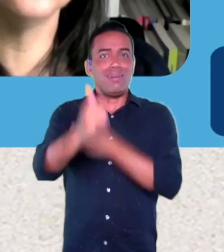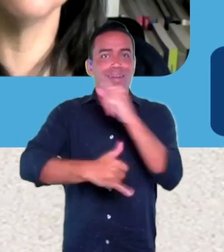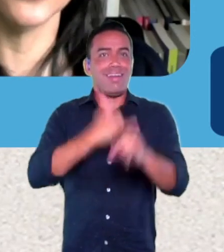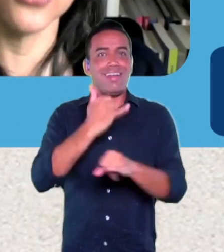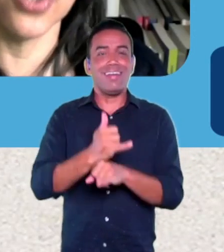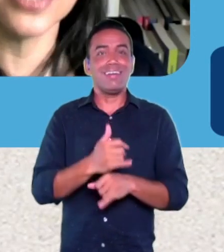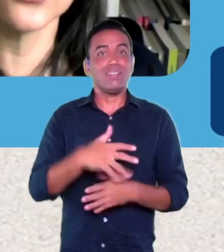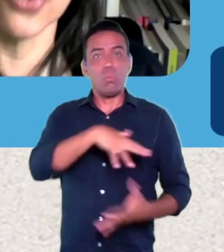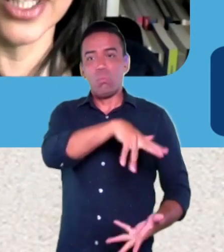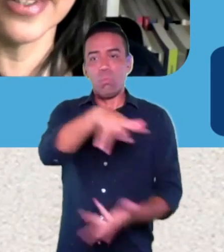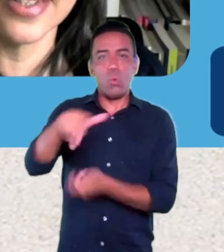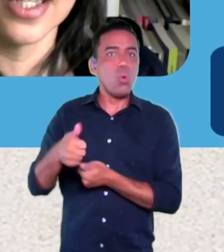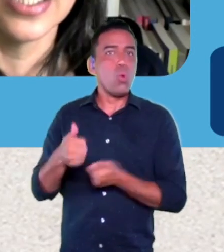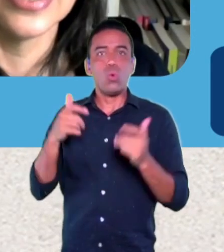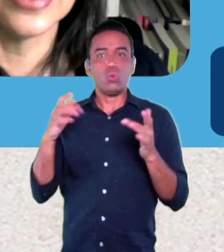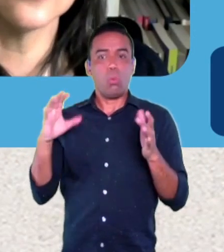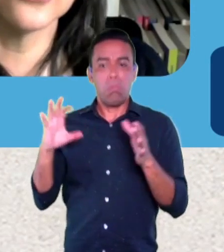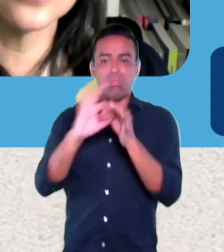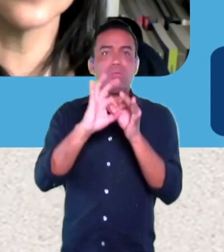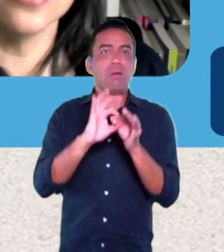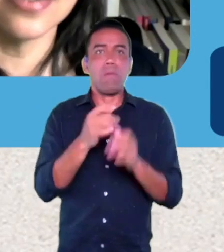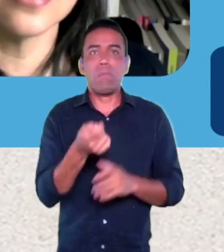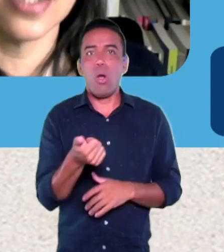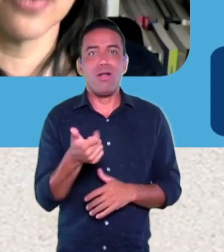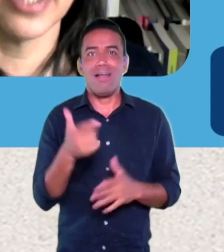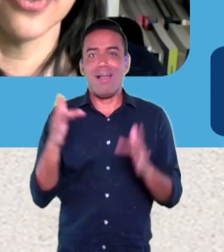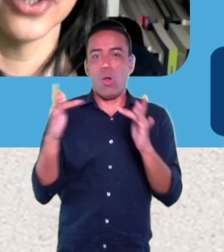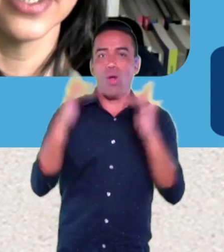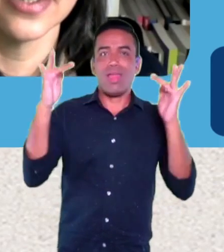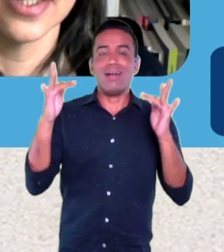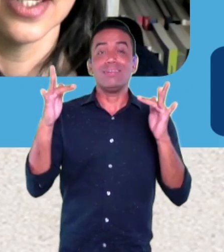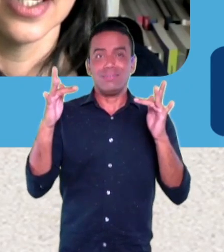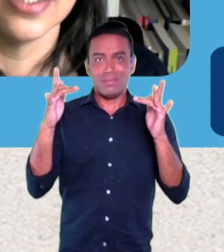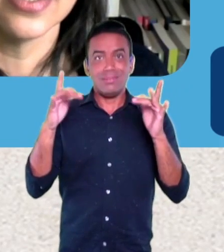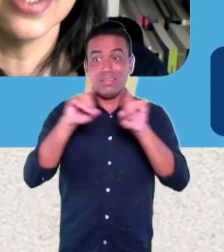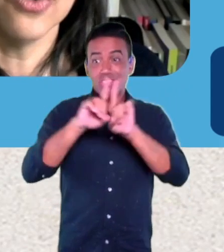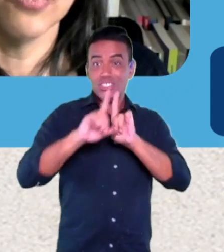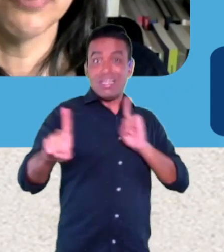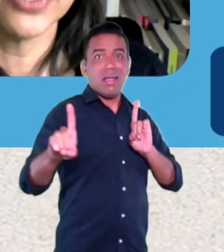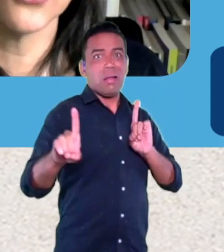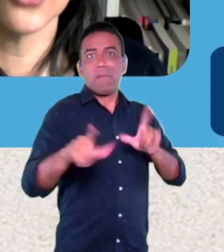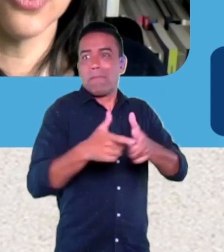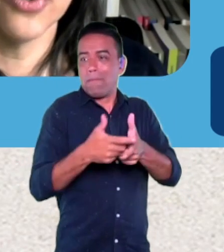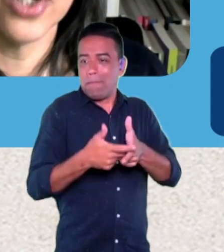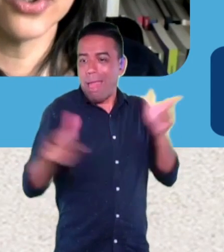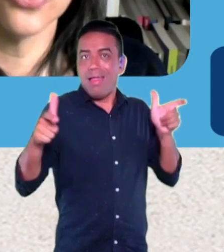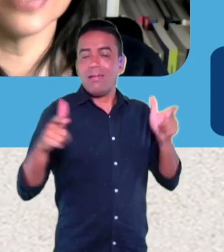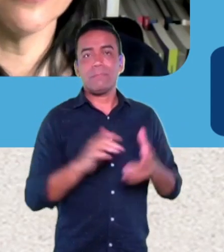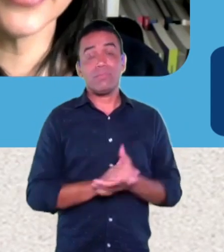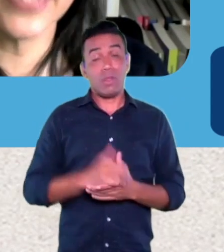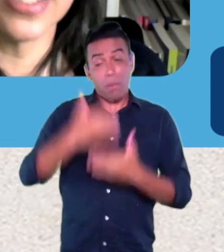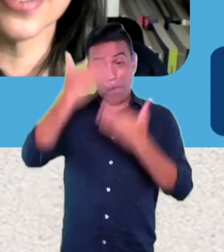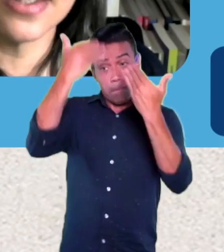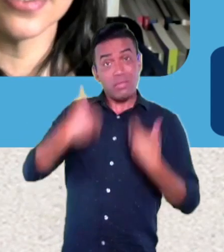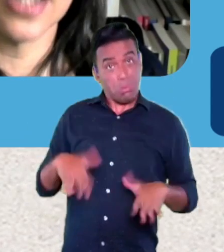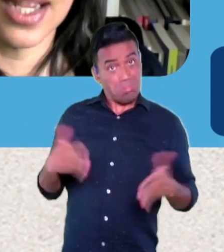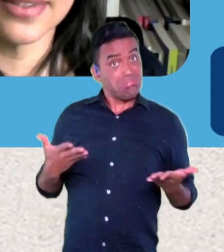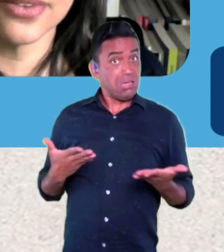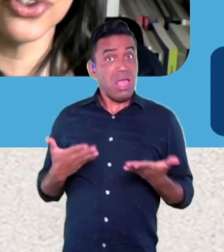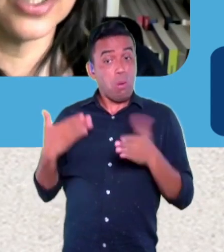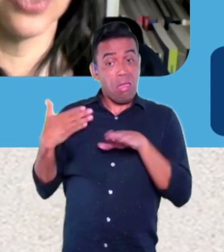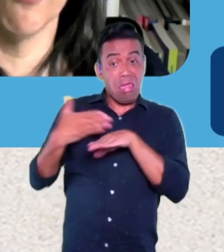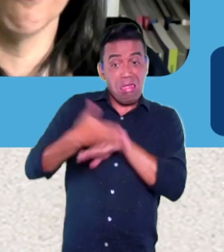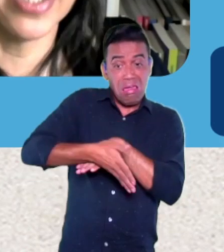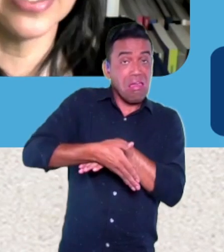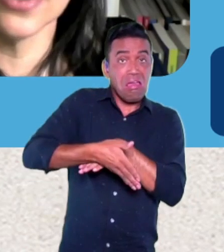era um mundo com muito menos conexões, e as distâncias eram maiores. Então, uma pessoa como eu, que não estava inserida em